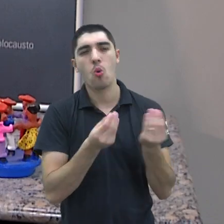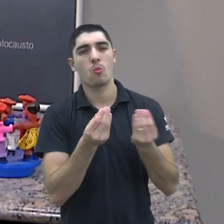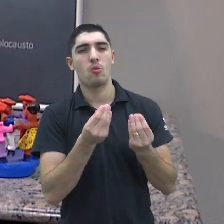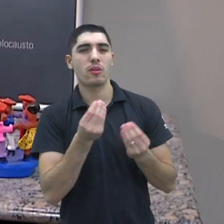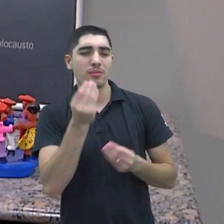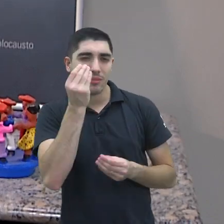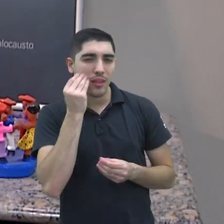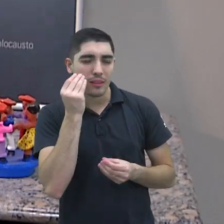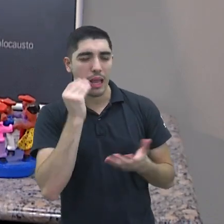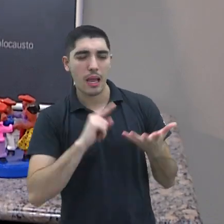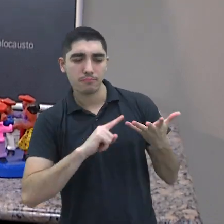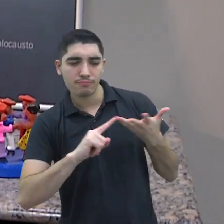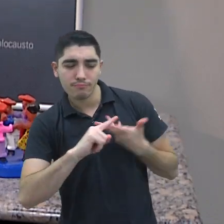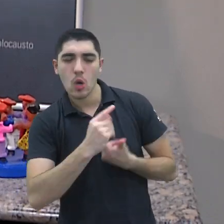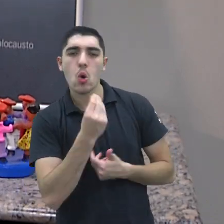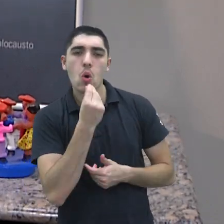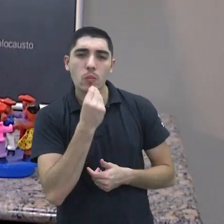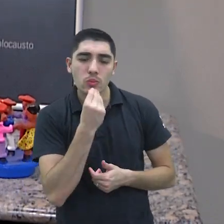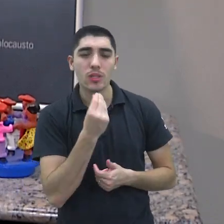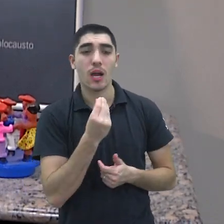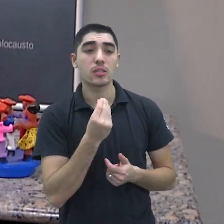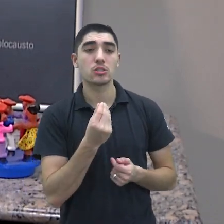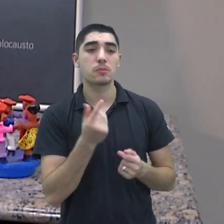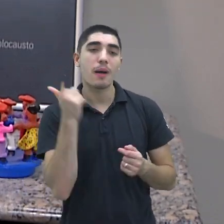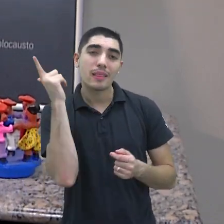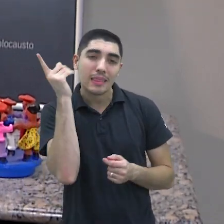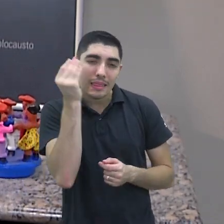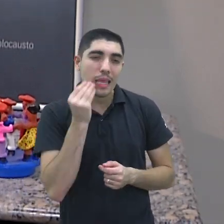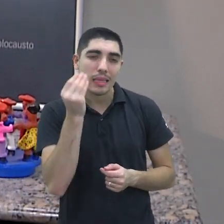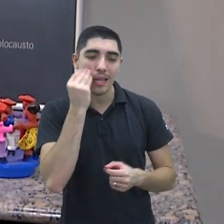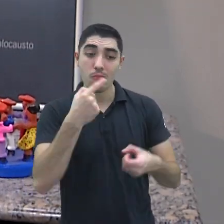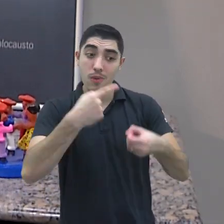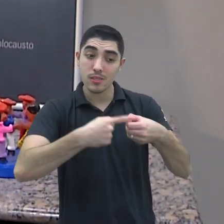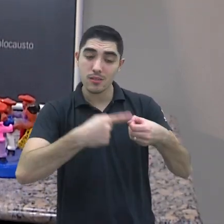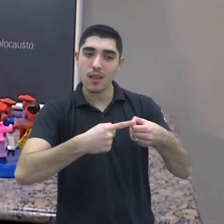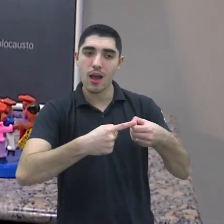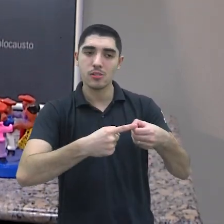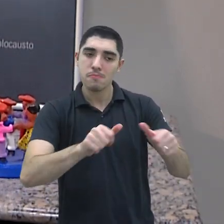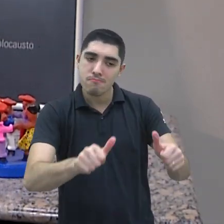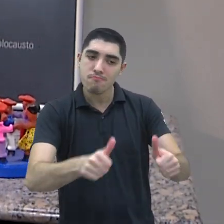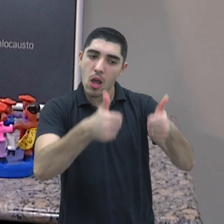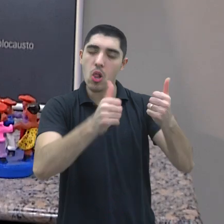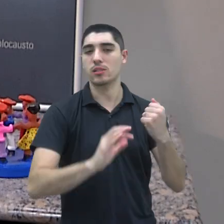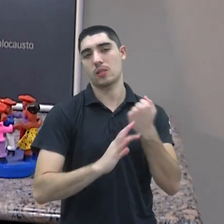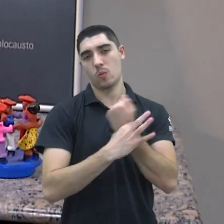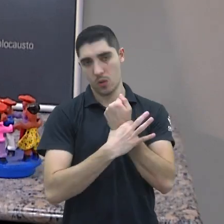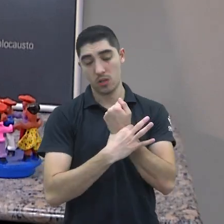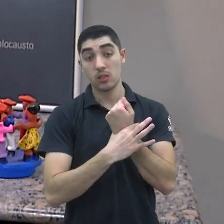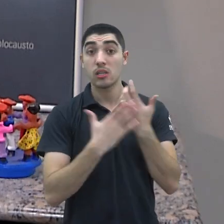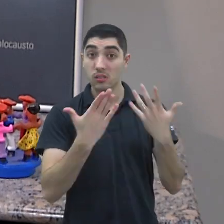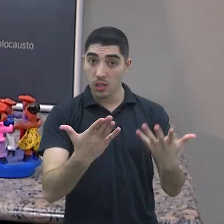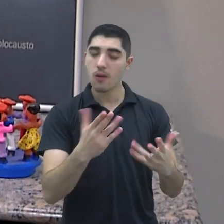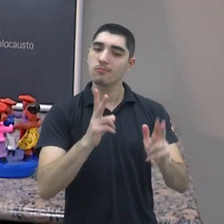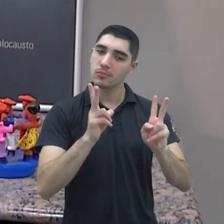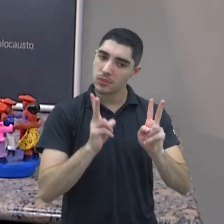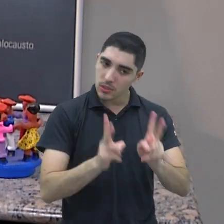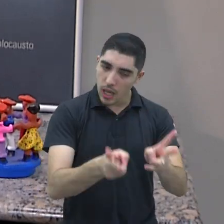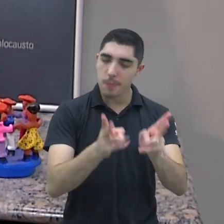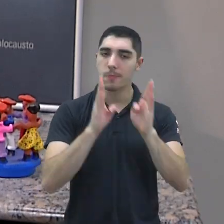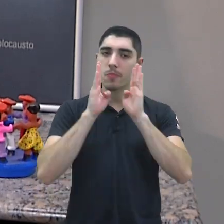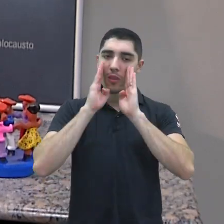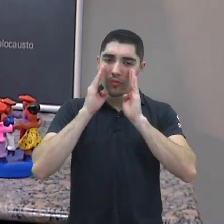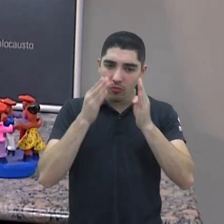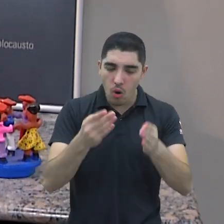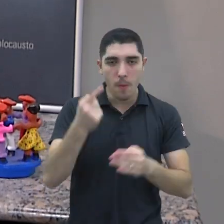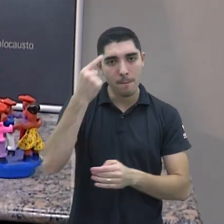pense saídas e possibilidades para se criar um ambiente, uma cidade mais segura, né, diretamente nós